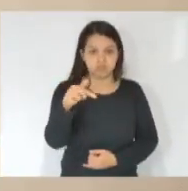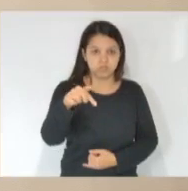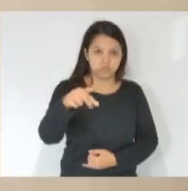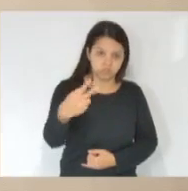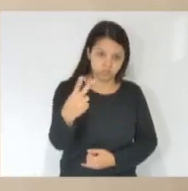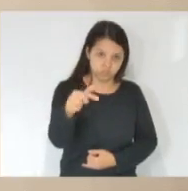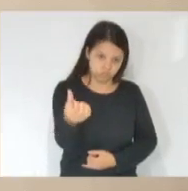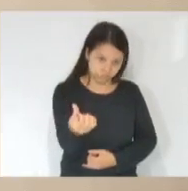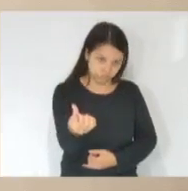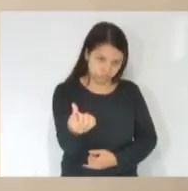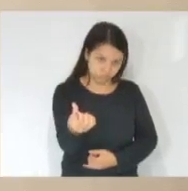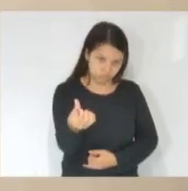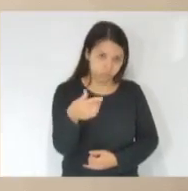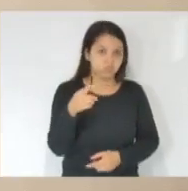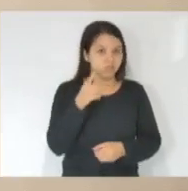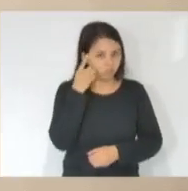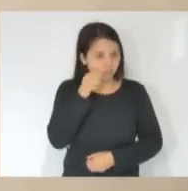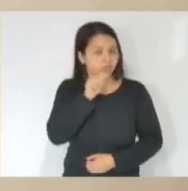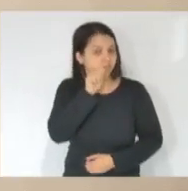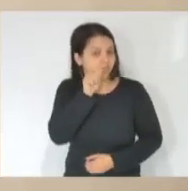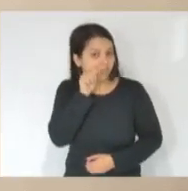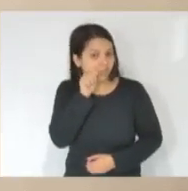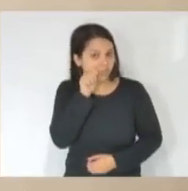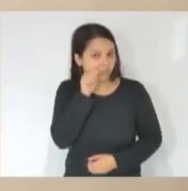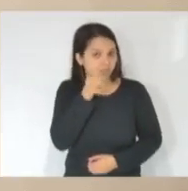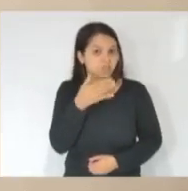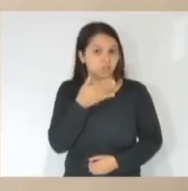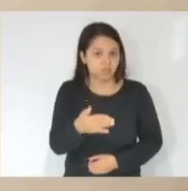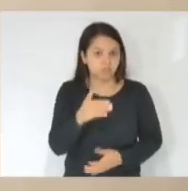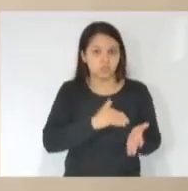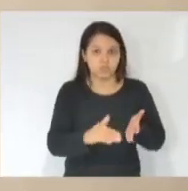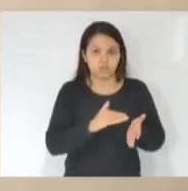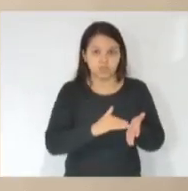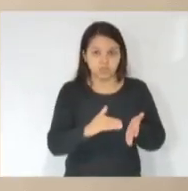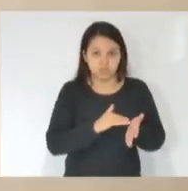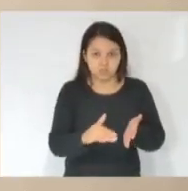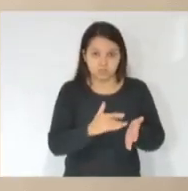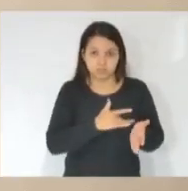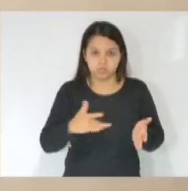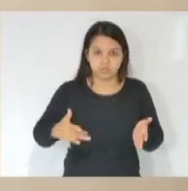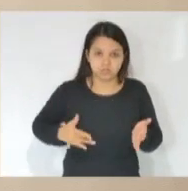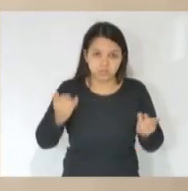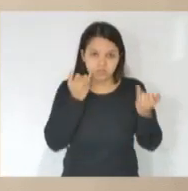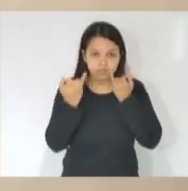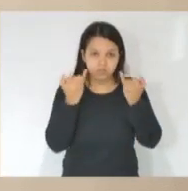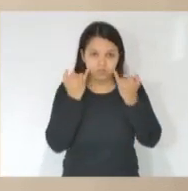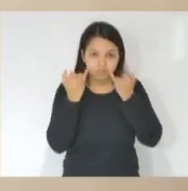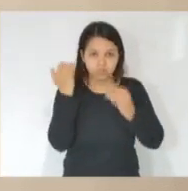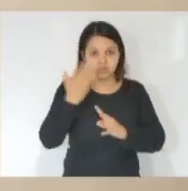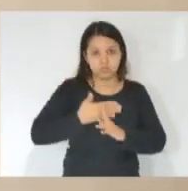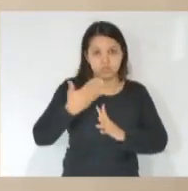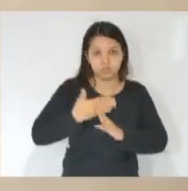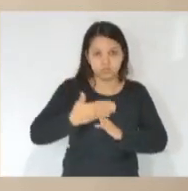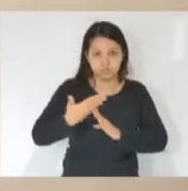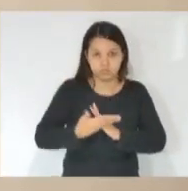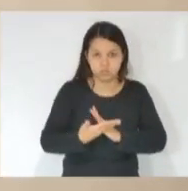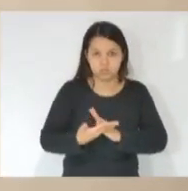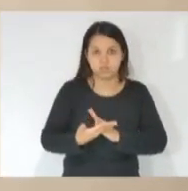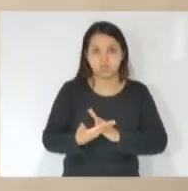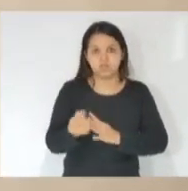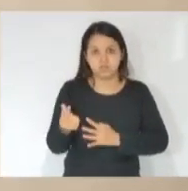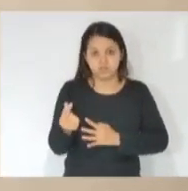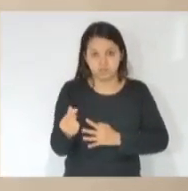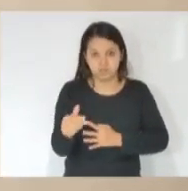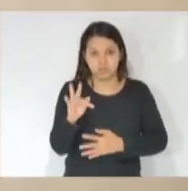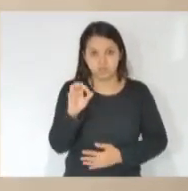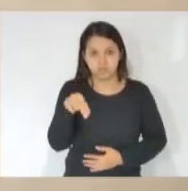Campagnolo, solicitando ao secretário de Estado da Saúde informações acerca das parcelas oriundas dos recursos da Fonte 100